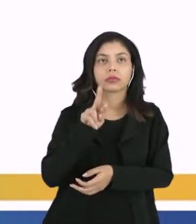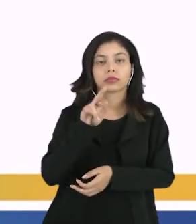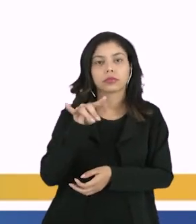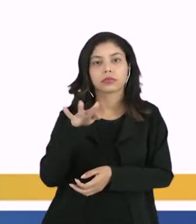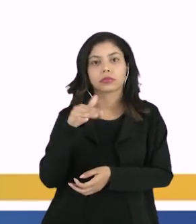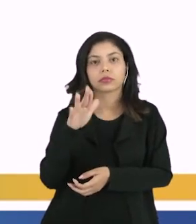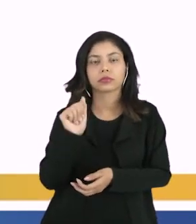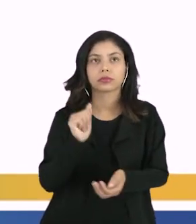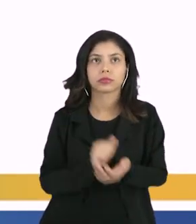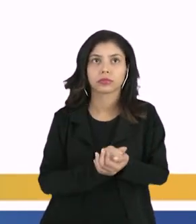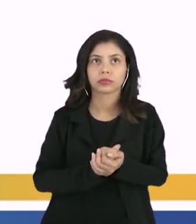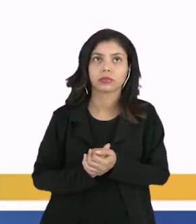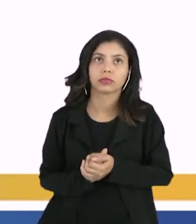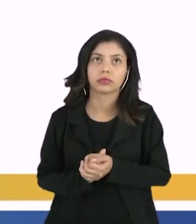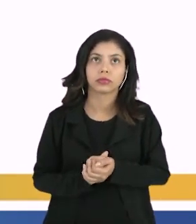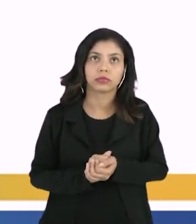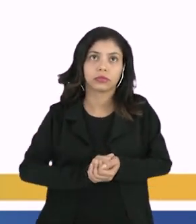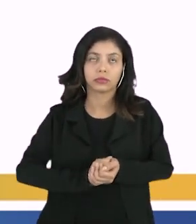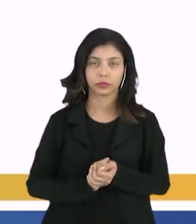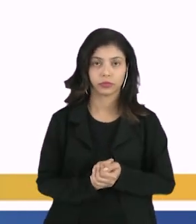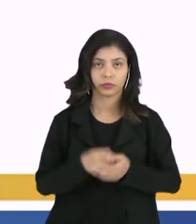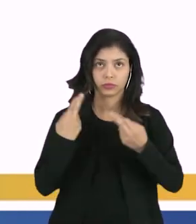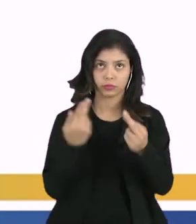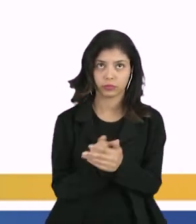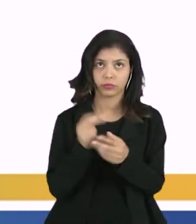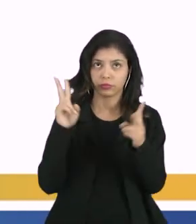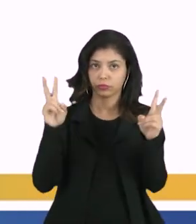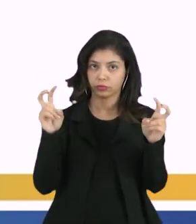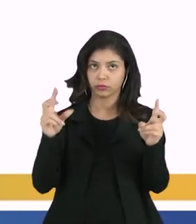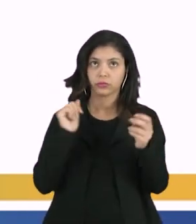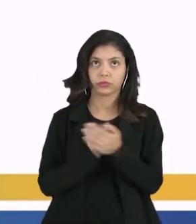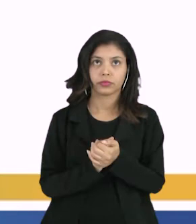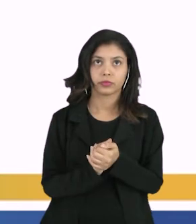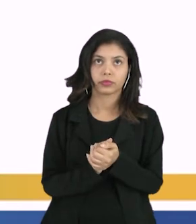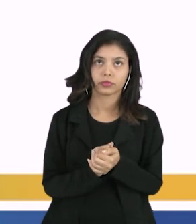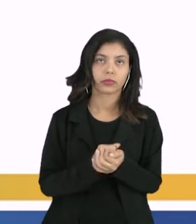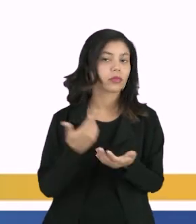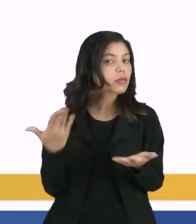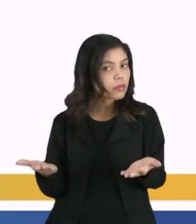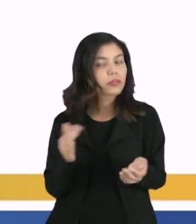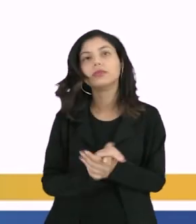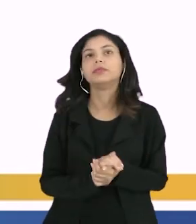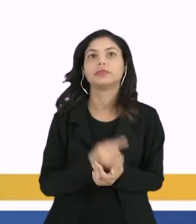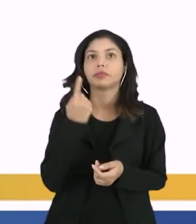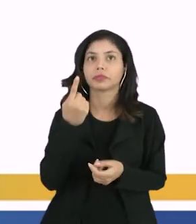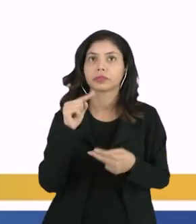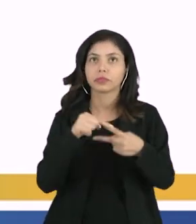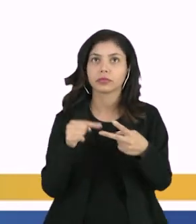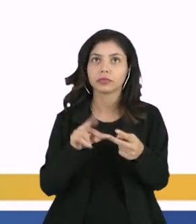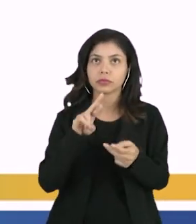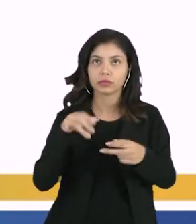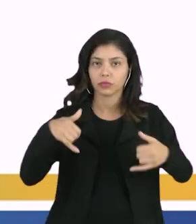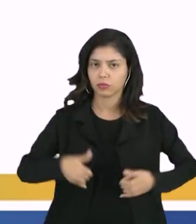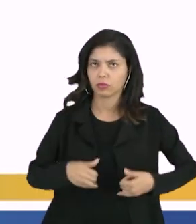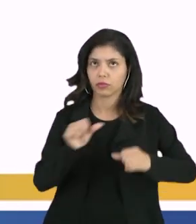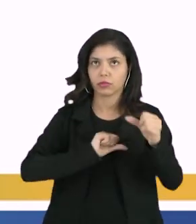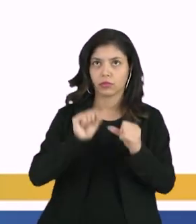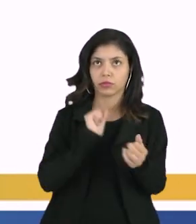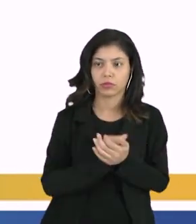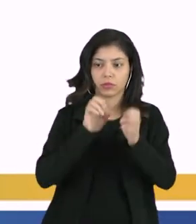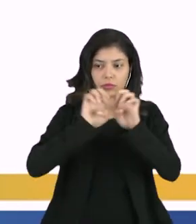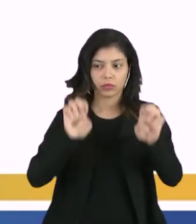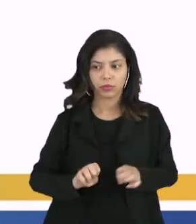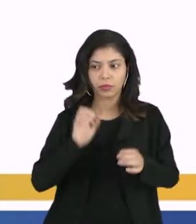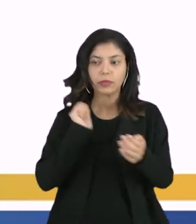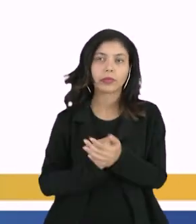de composição por aglutinação, na união dos termos, pelo menos um dos radicais sofre alteração